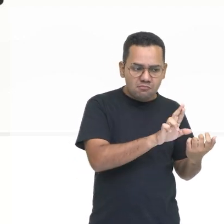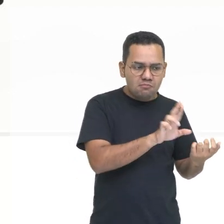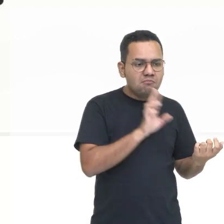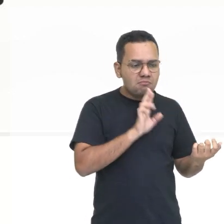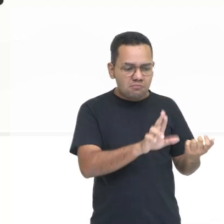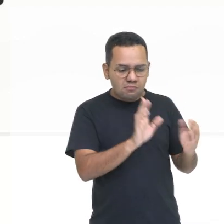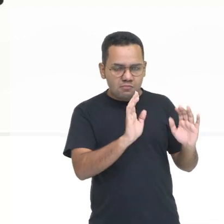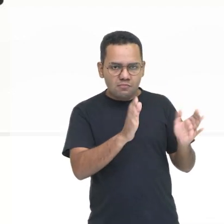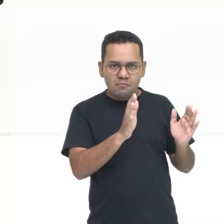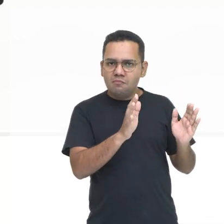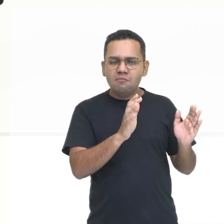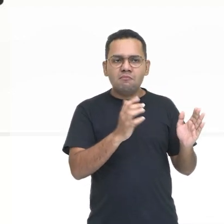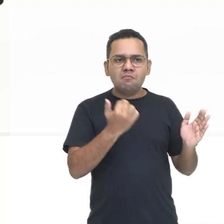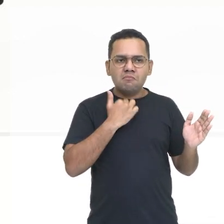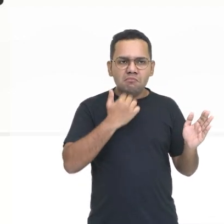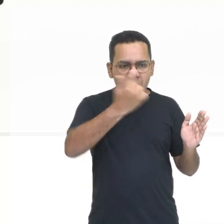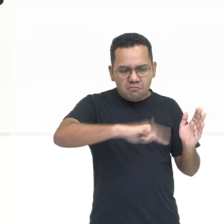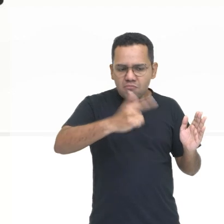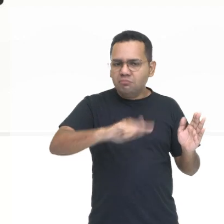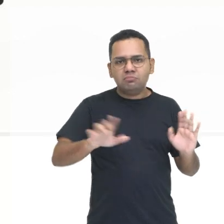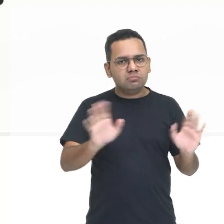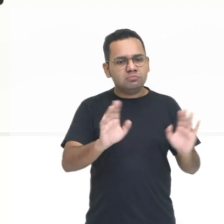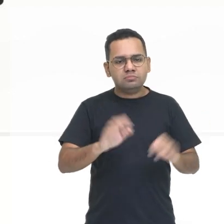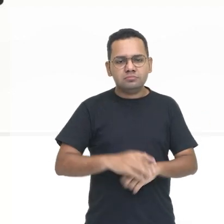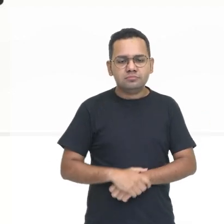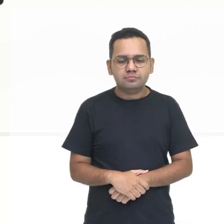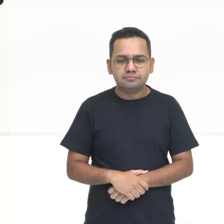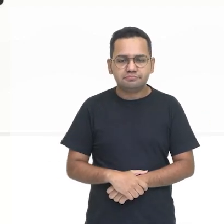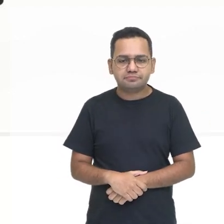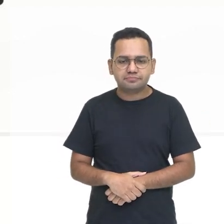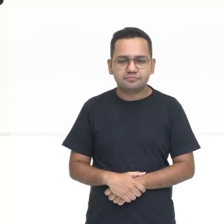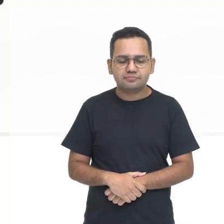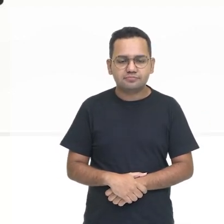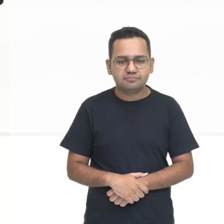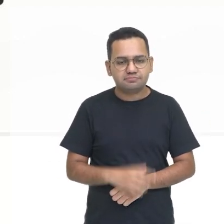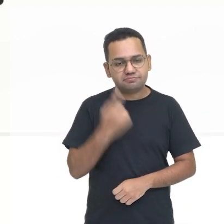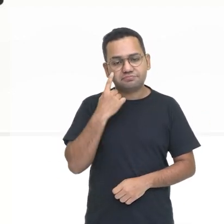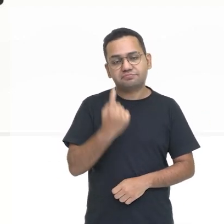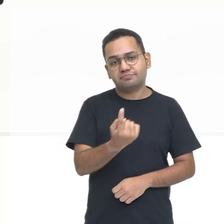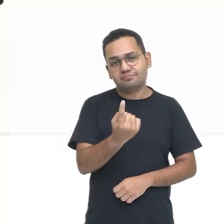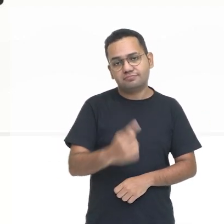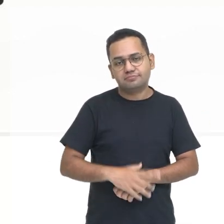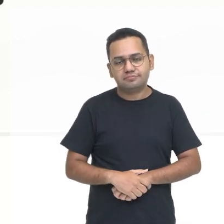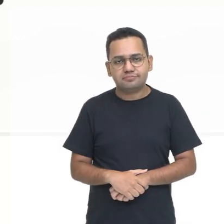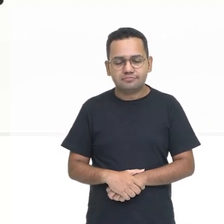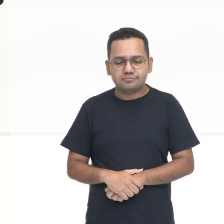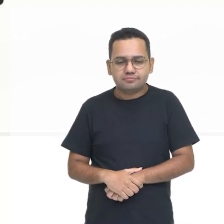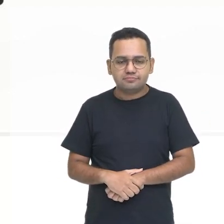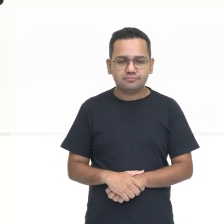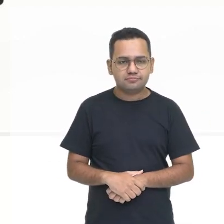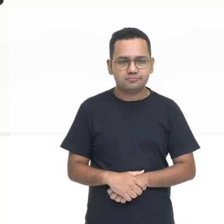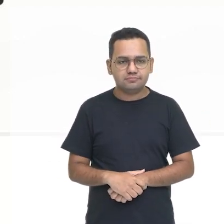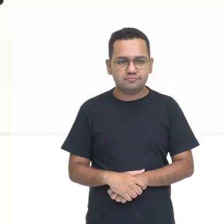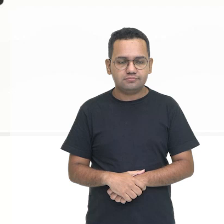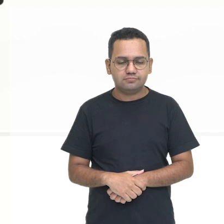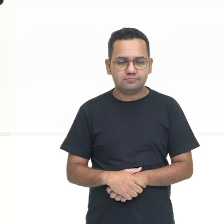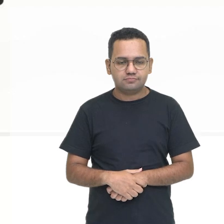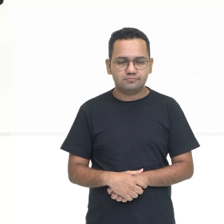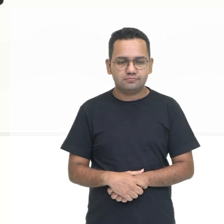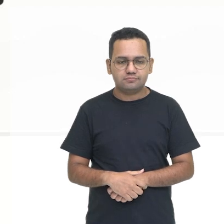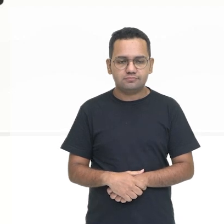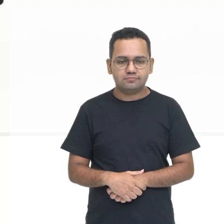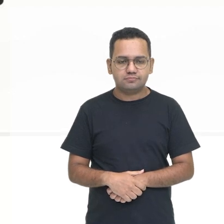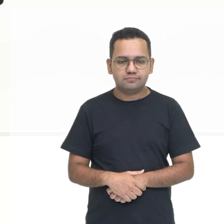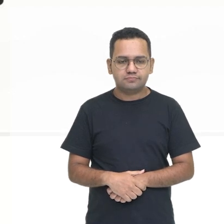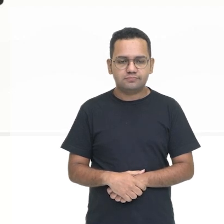dezenas. E a mesma coisa ocorre para as unidades. Se eu já escolhi 2, só vai restar uma única opção aqui, ó. Tá? Então, para